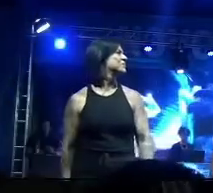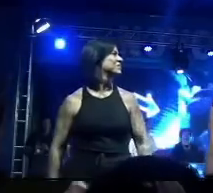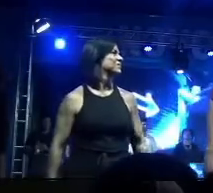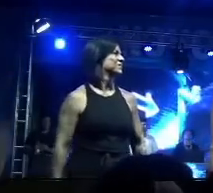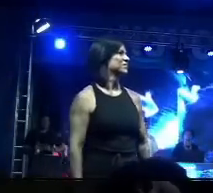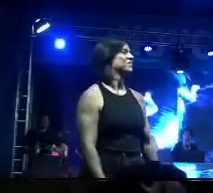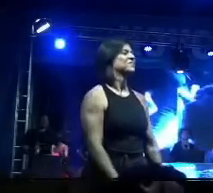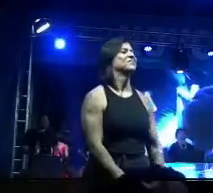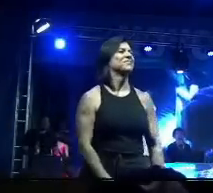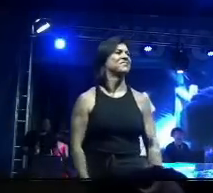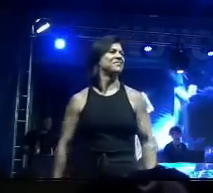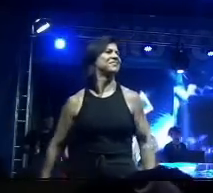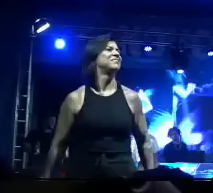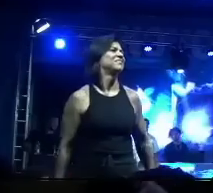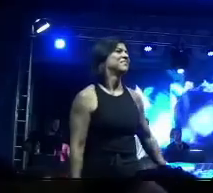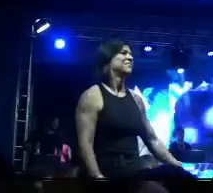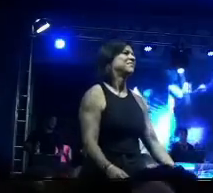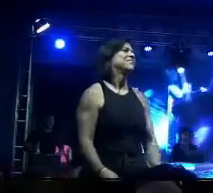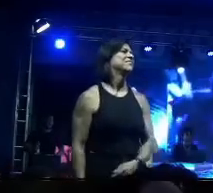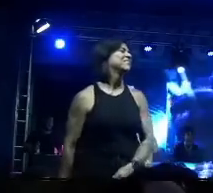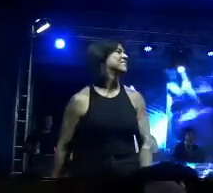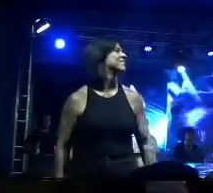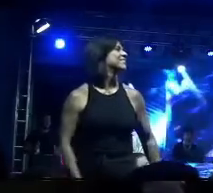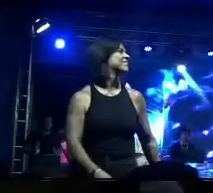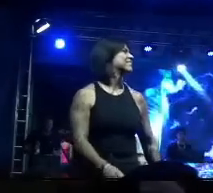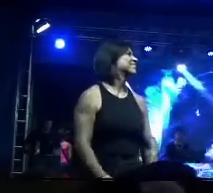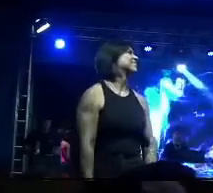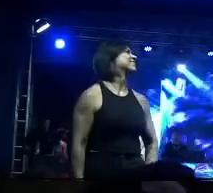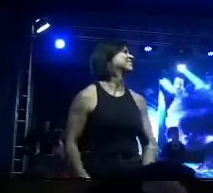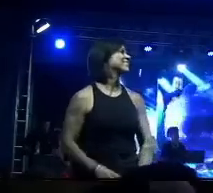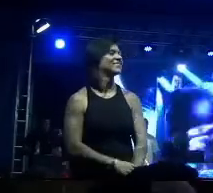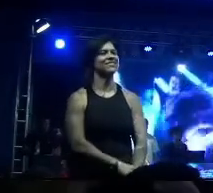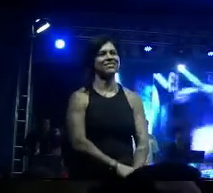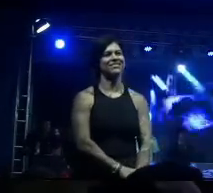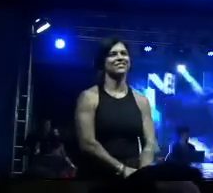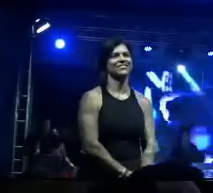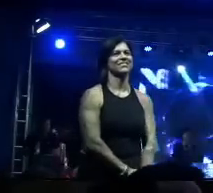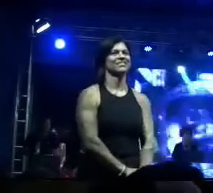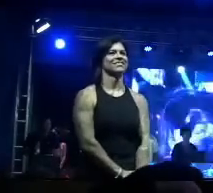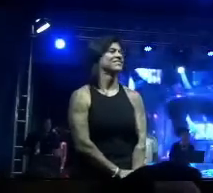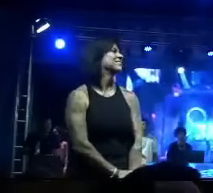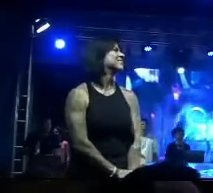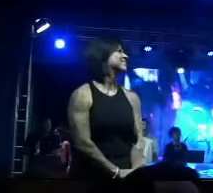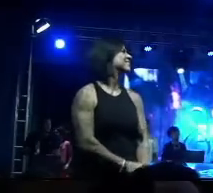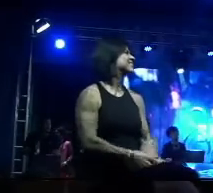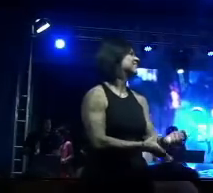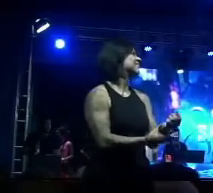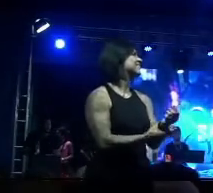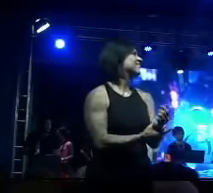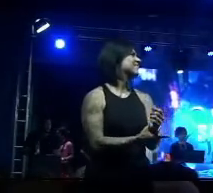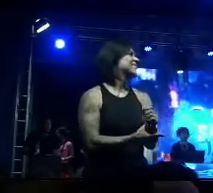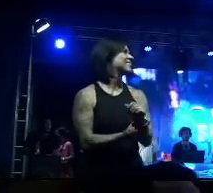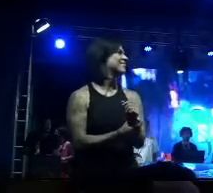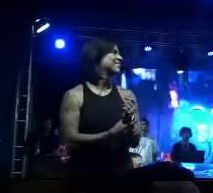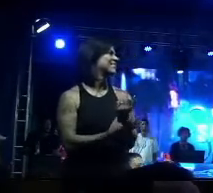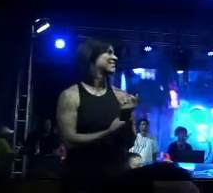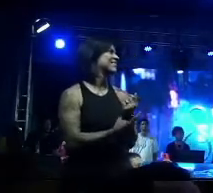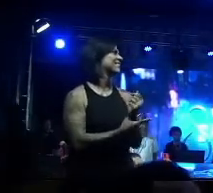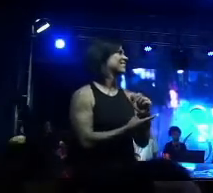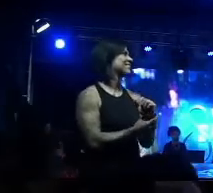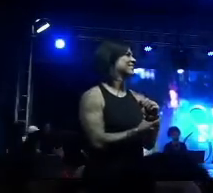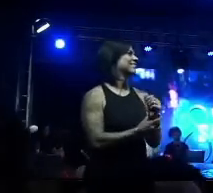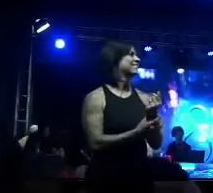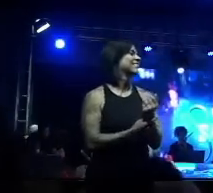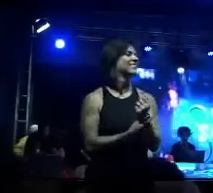pressão Você comeu um quilo de feijão Você quer gastar dinheiro, não um kit cat Mas ia postar regime, você perdeu no esporte bet